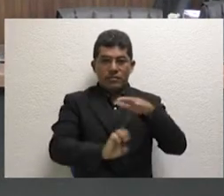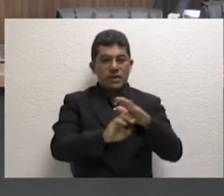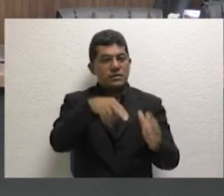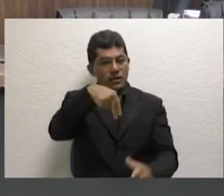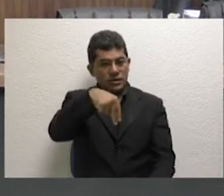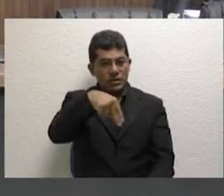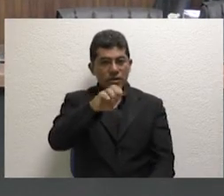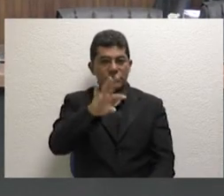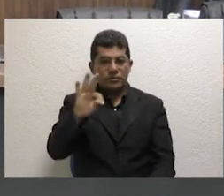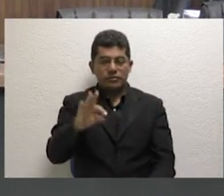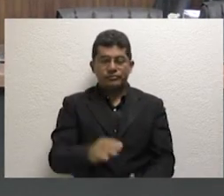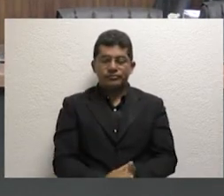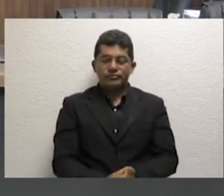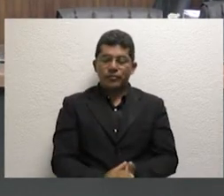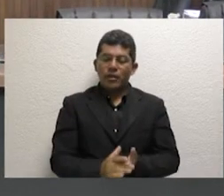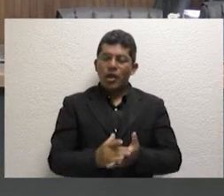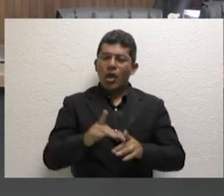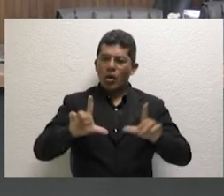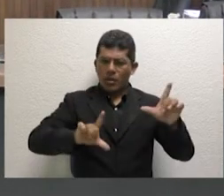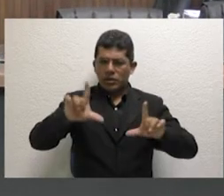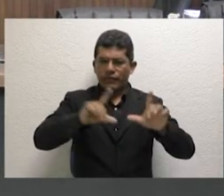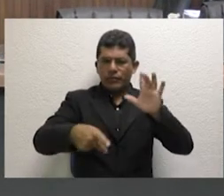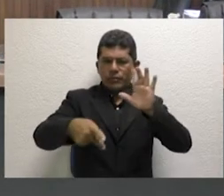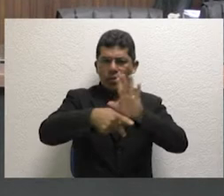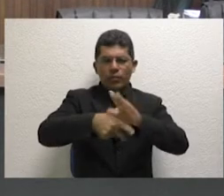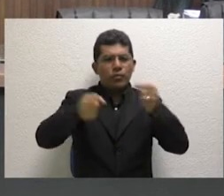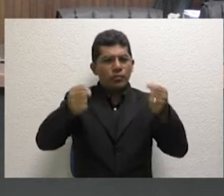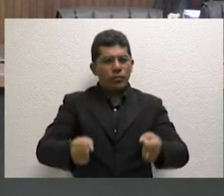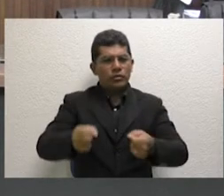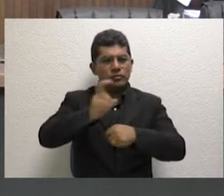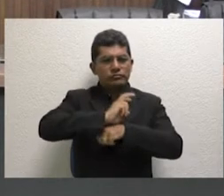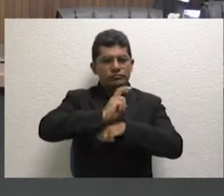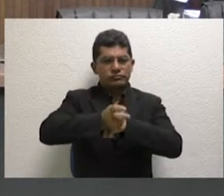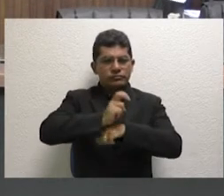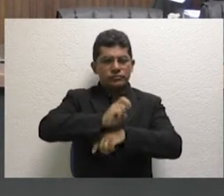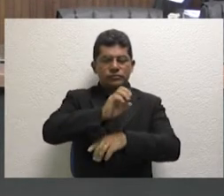uma emissora do poder legislativo estadual senhor